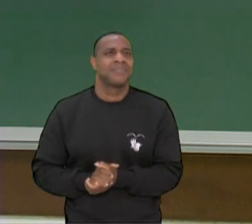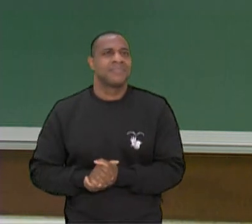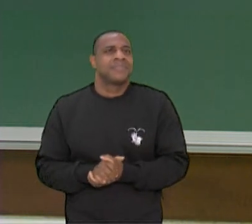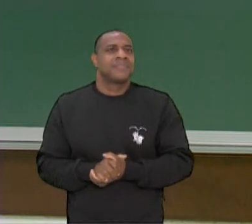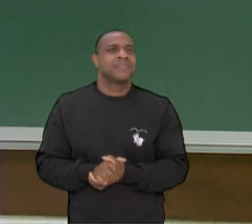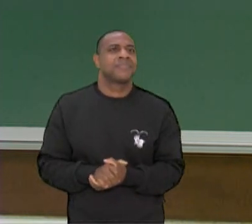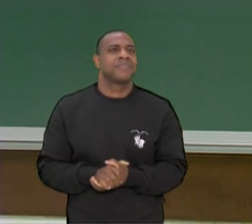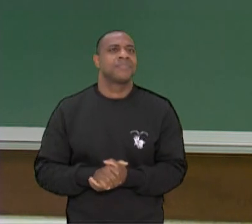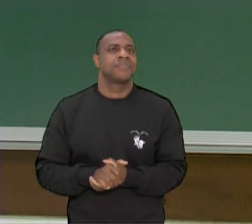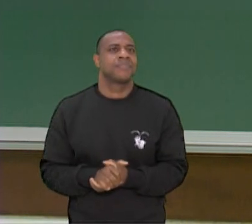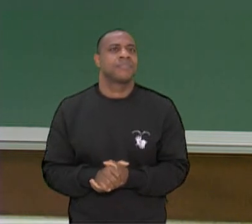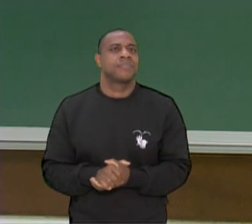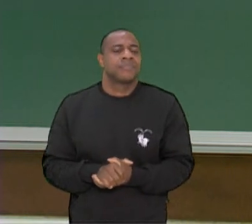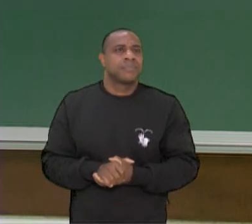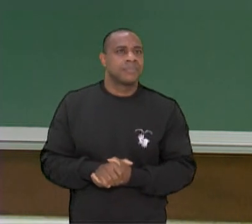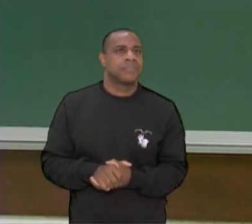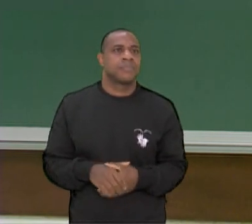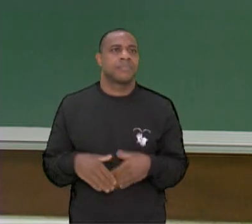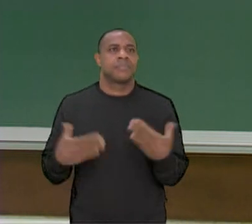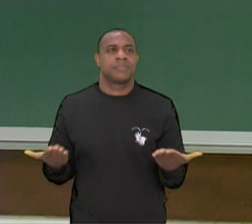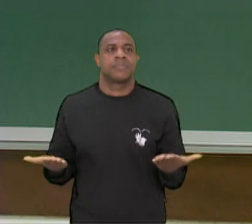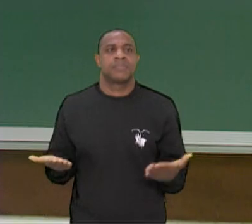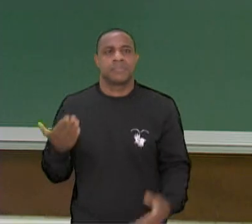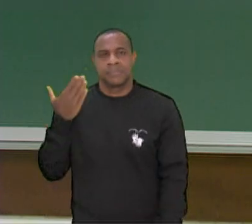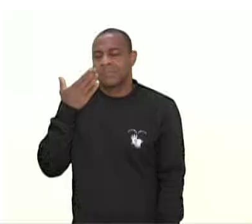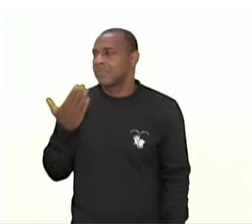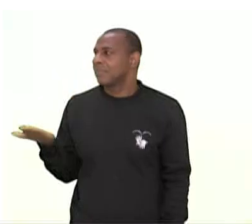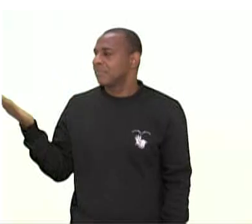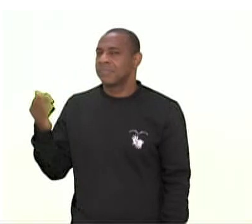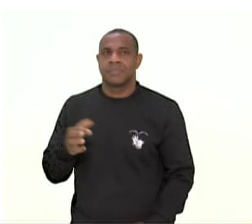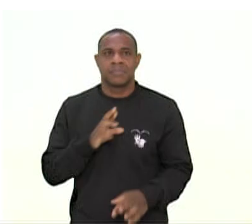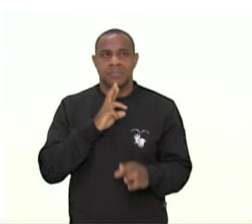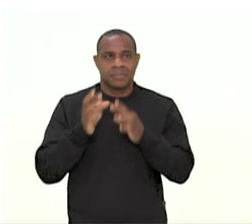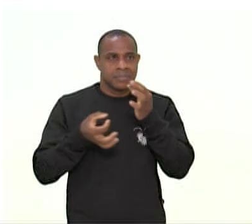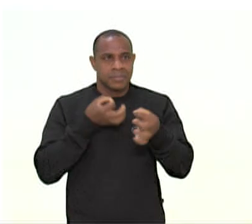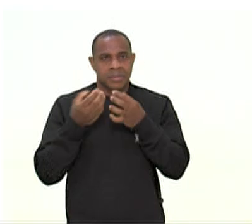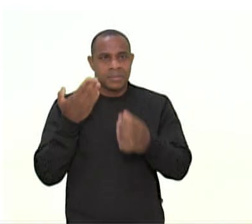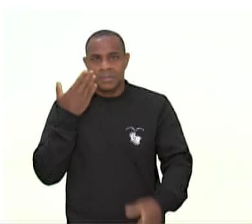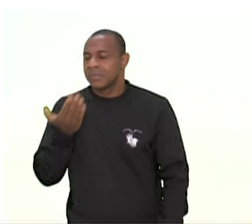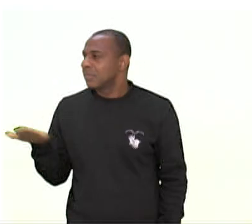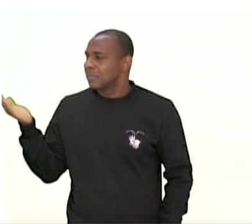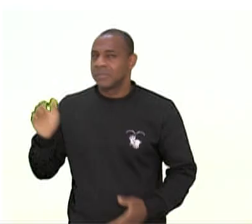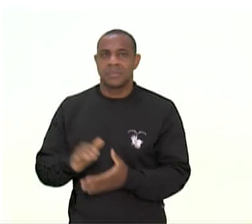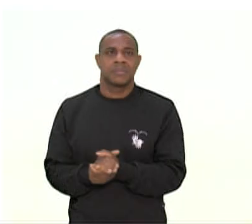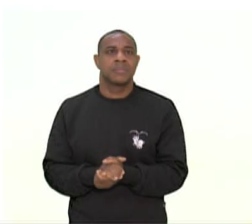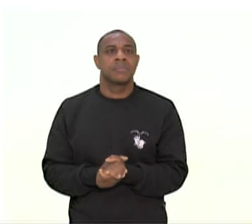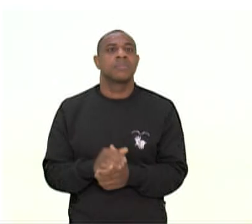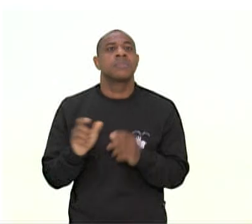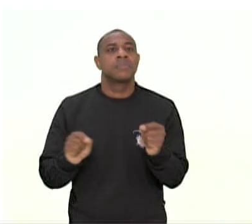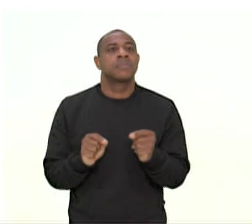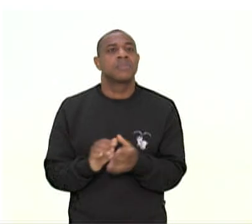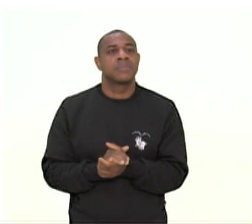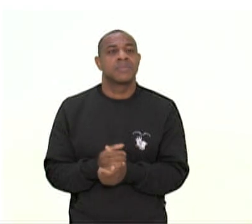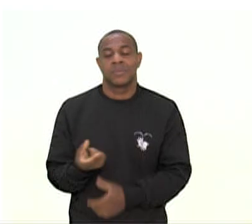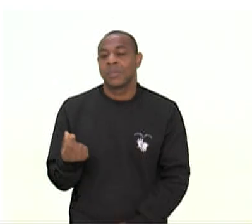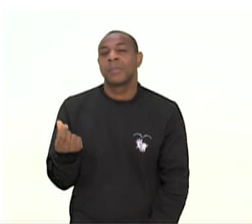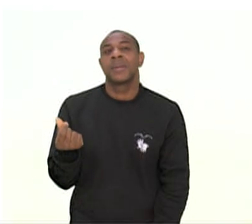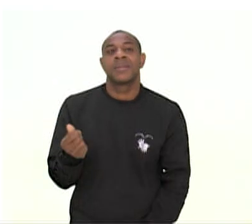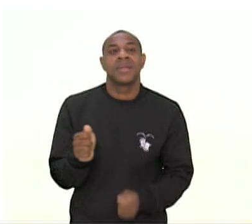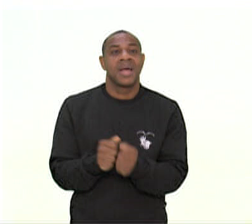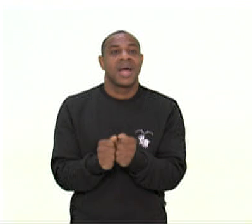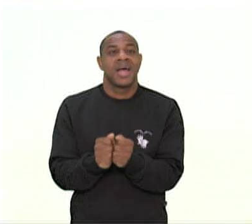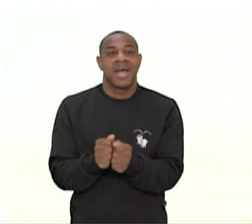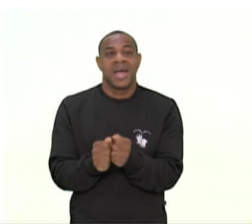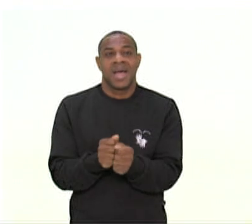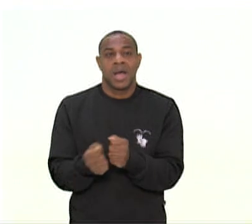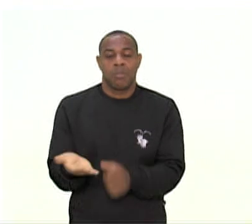vocês. Ah, tem, claro, uma sugestão de resposta, né? Para quem ficou na dúvida. Falando ali que o preço que o arroz